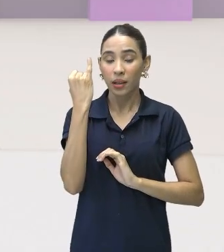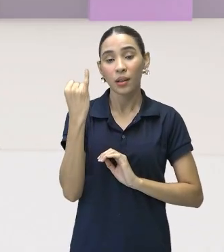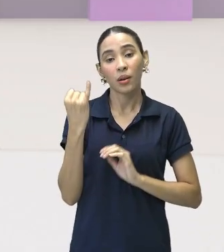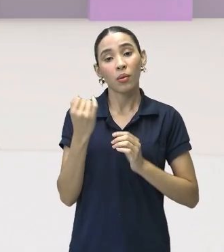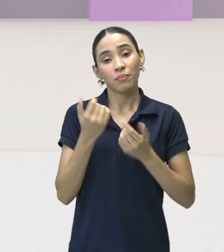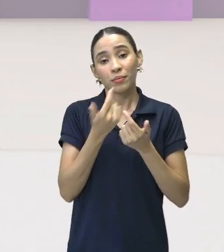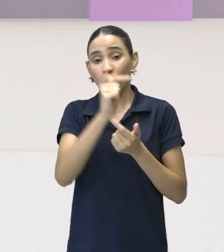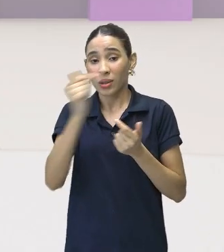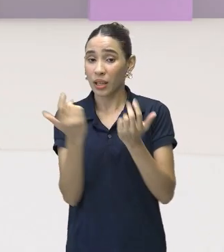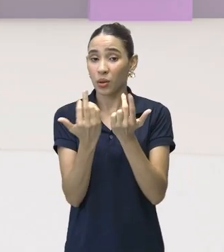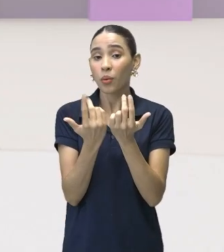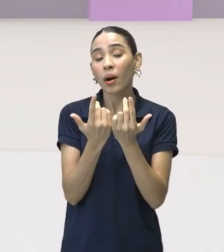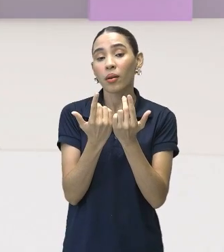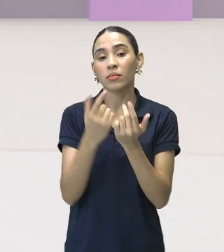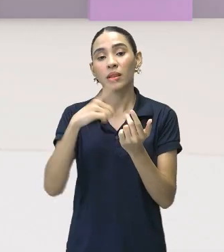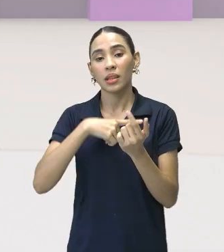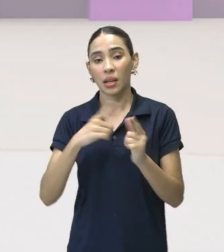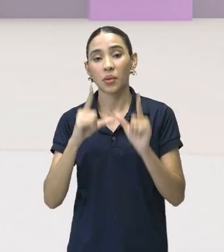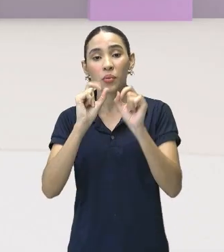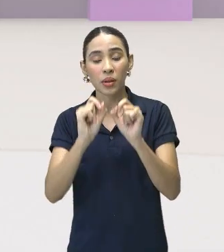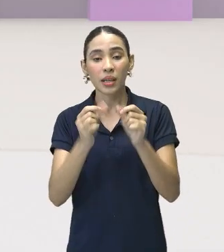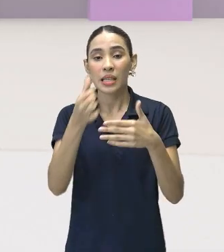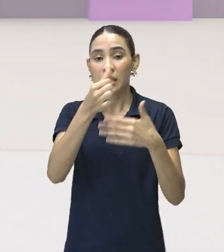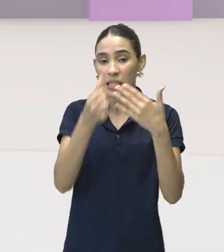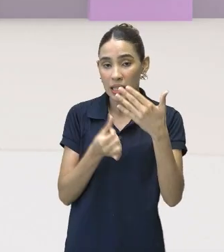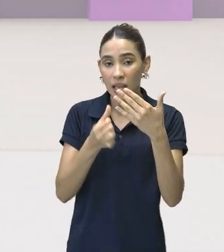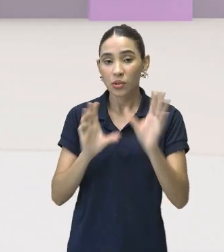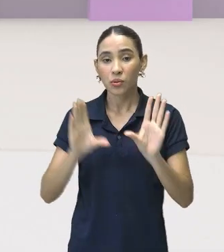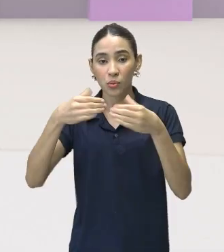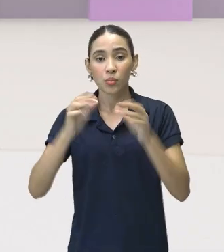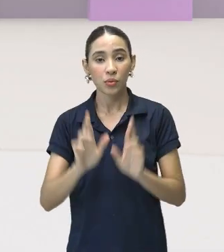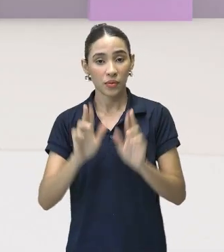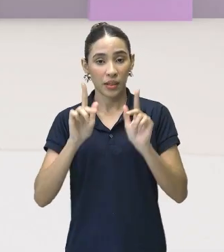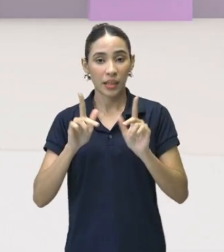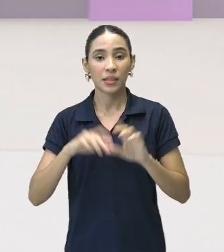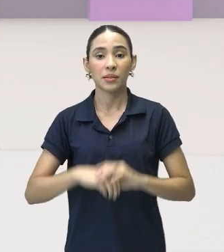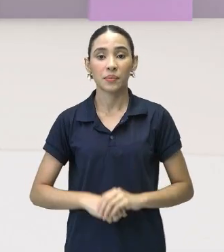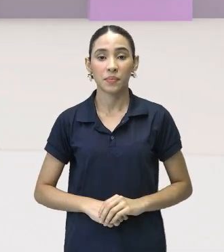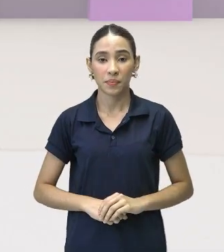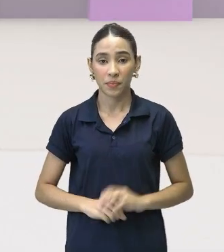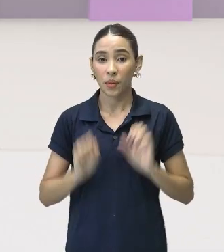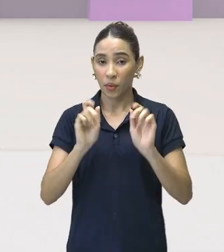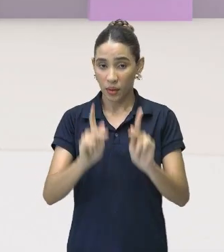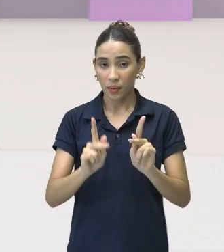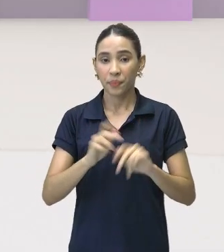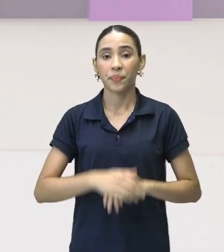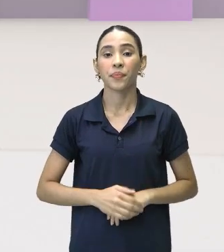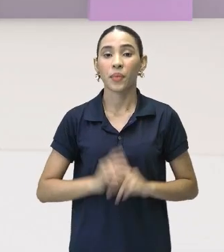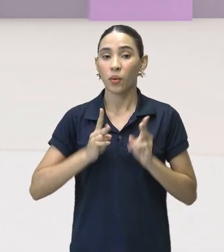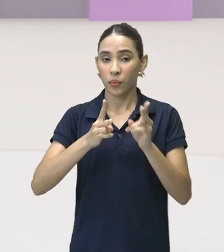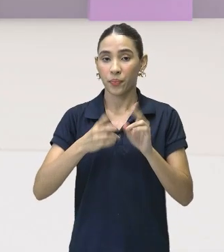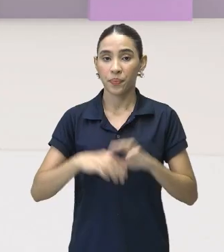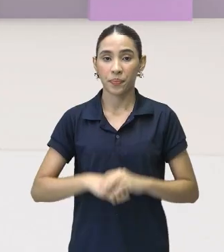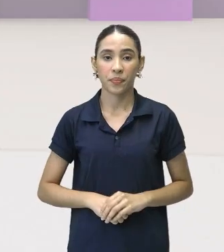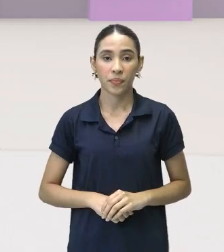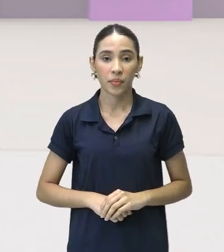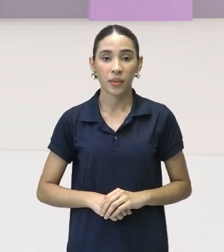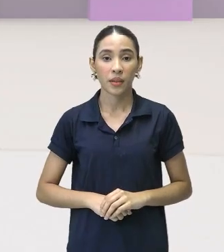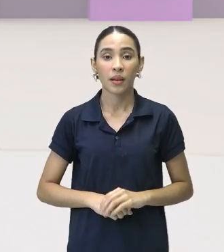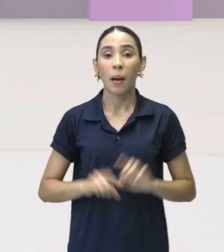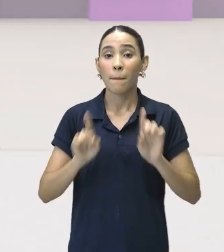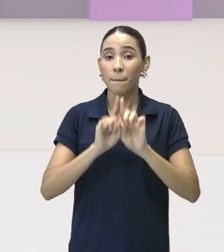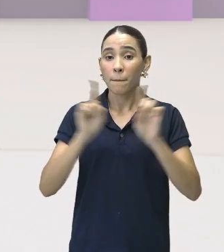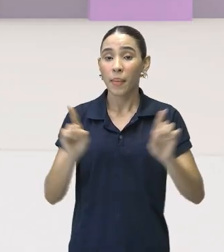não há ordem igual, nós temos 6 conjuntos diferentes. Ok? Continuando. Já